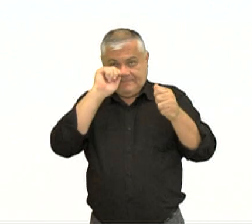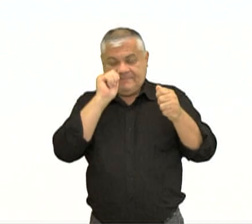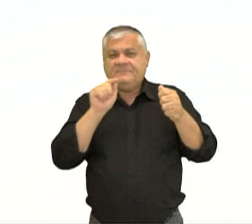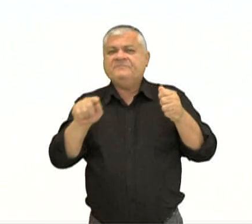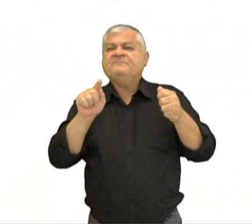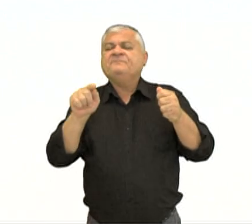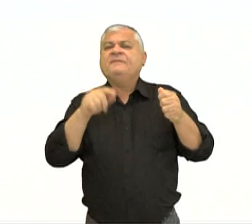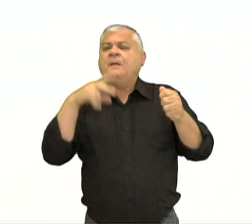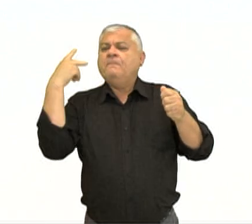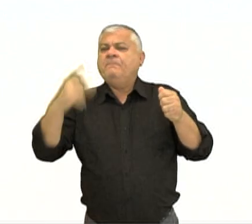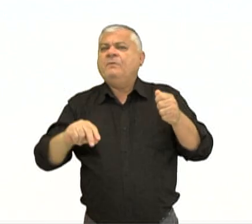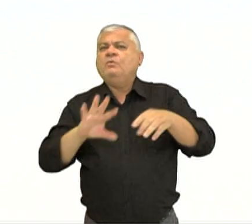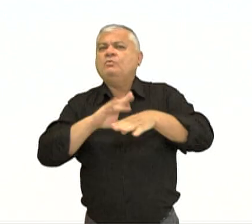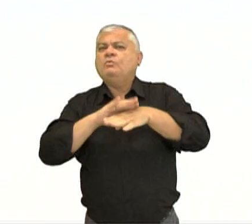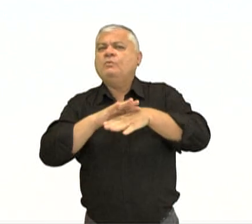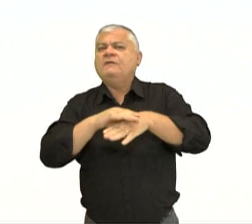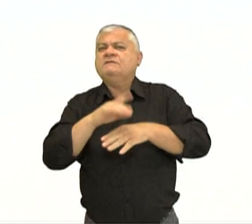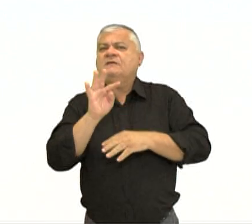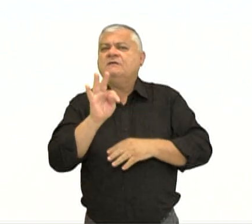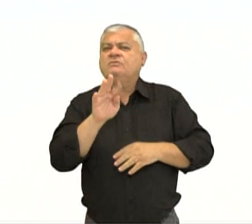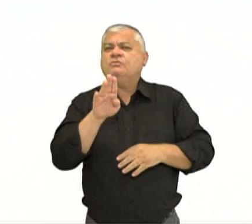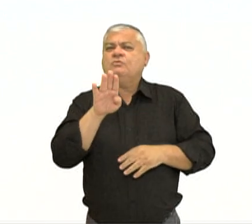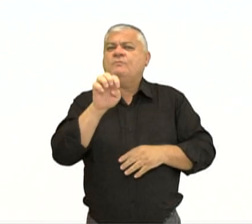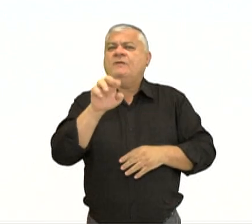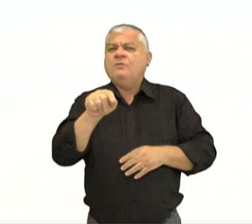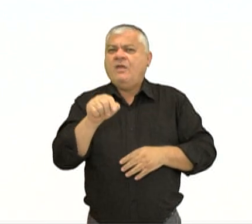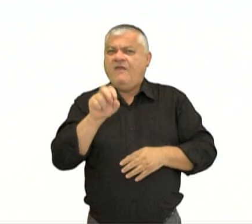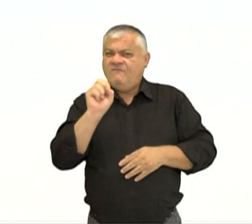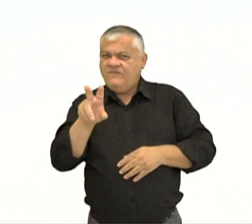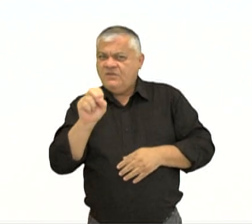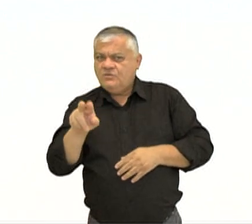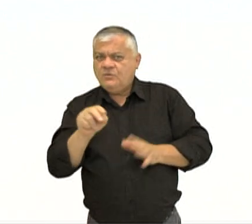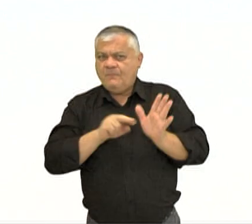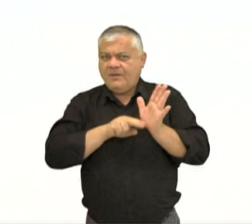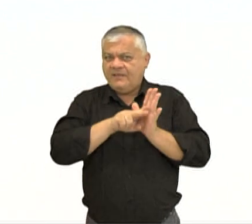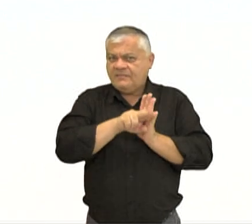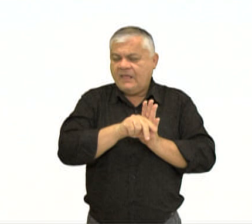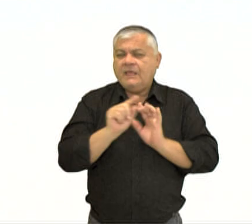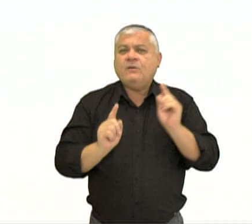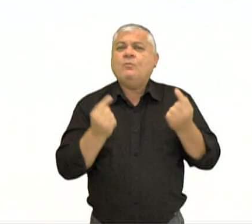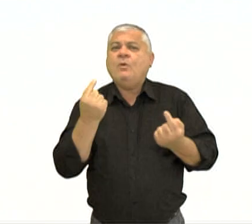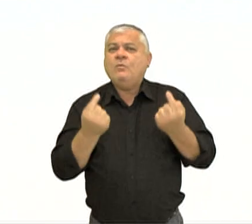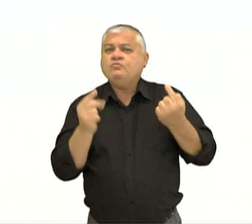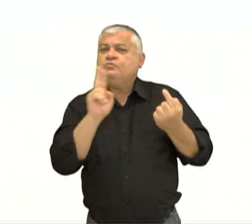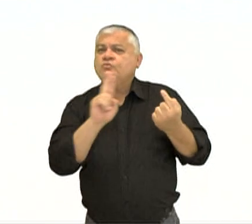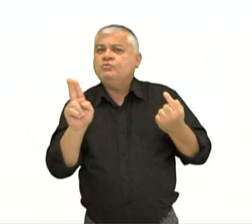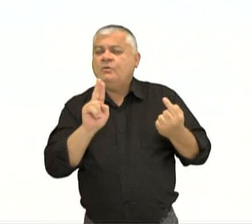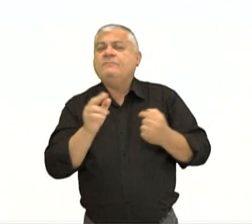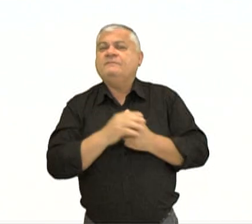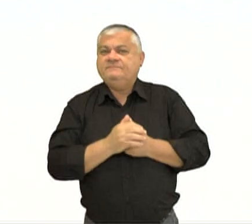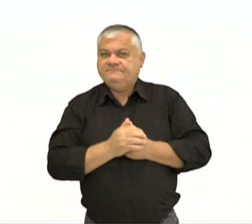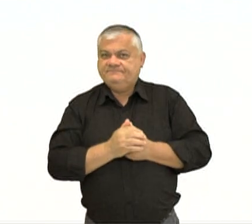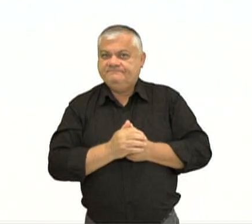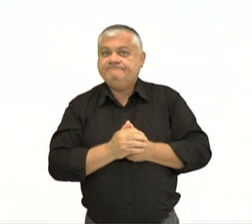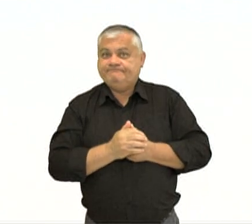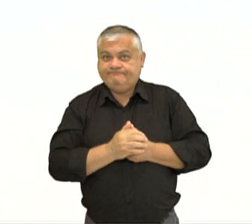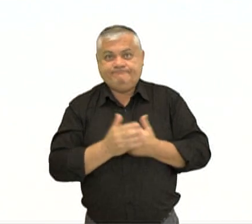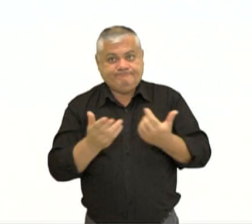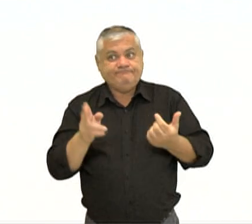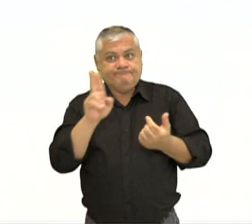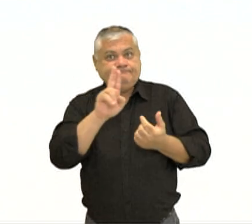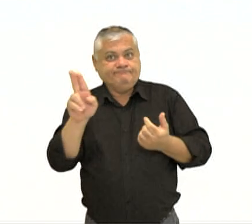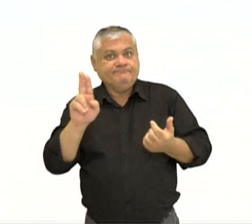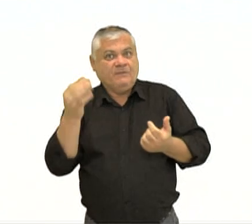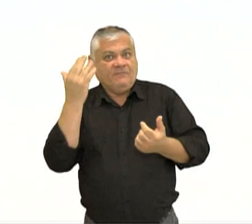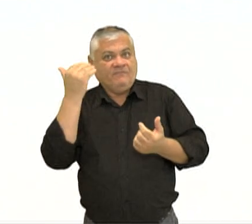é o agente causador da doença? É um vírus? É uma bactéria? Quem é? E qual é o nome dele? O nome